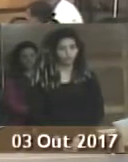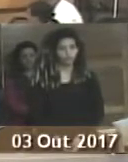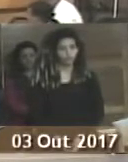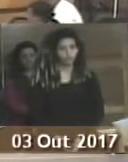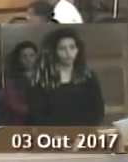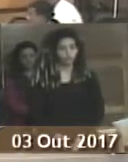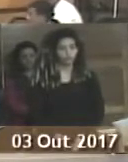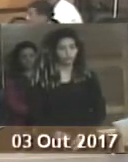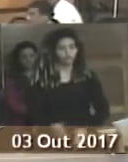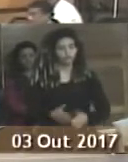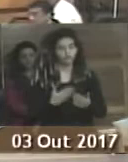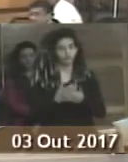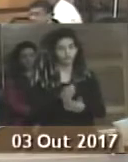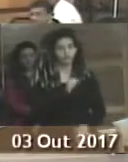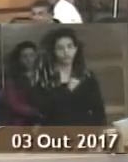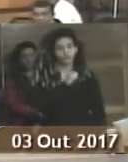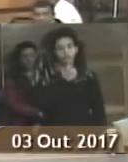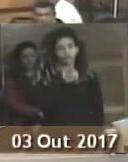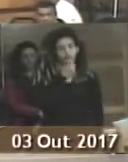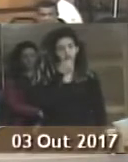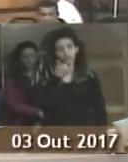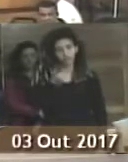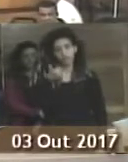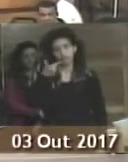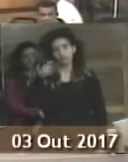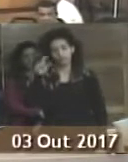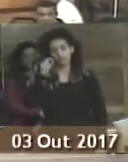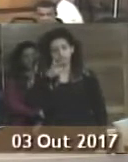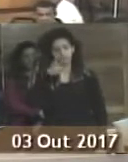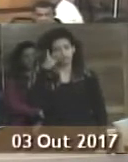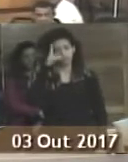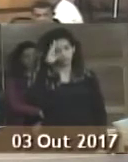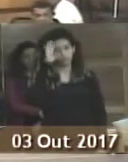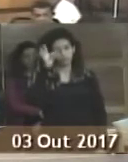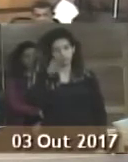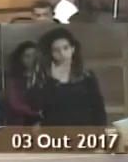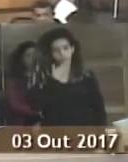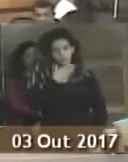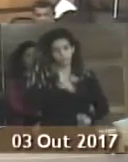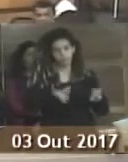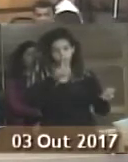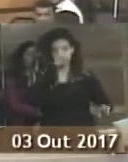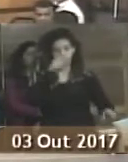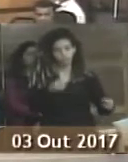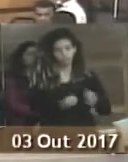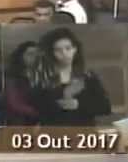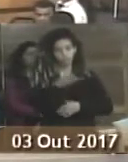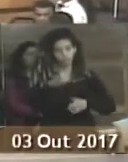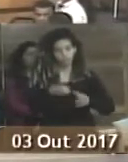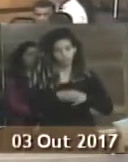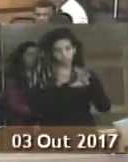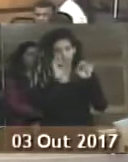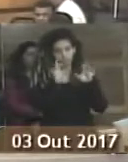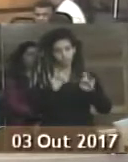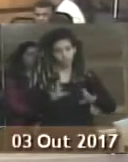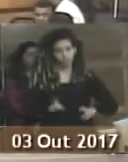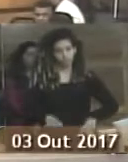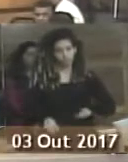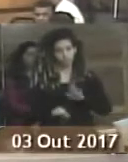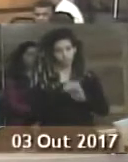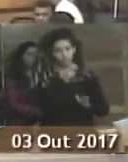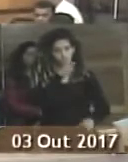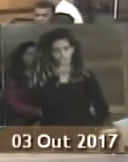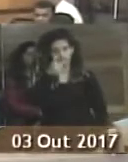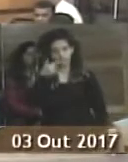Em discussão única, requerimento número 1120/17, autor do vereador Sérgio Timóteo, solicitando a mesa seja criada uma comissão temporária especial na forma do artigo